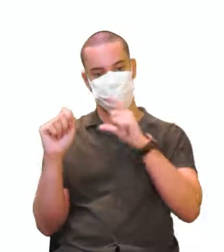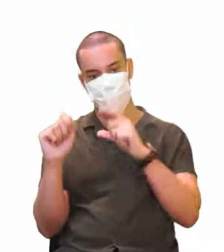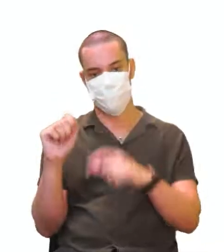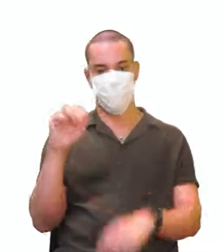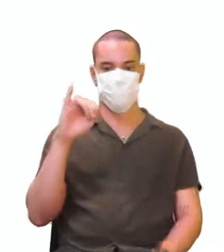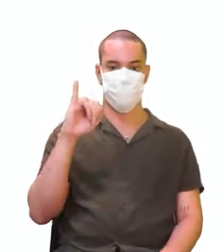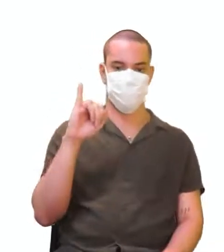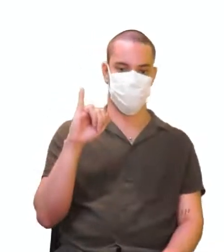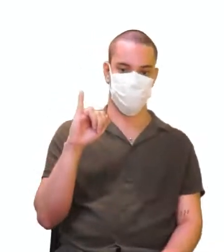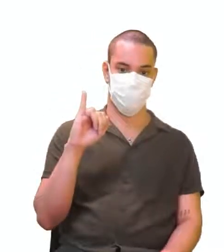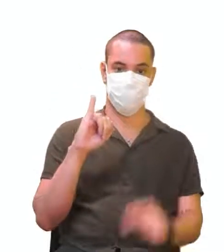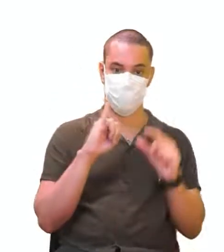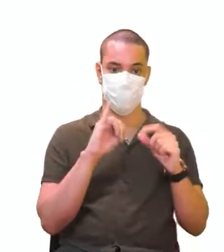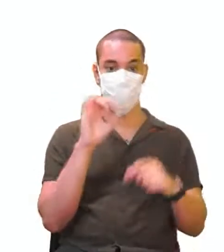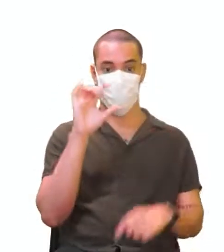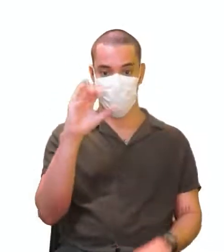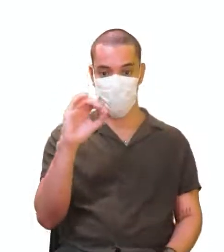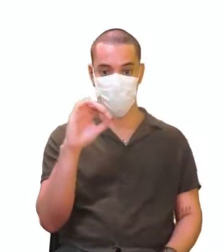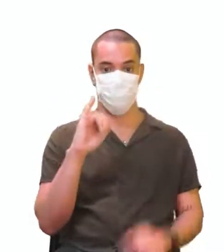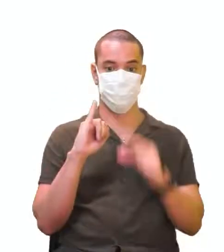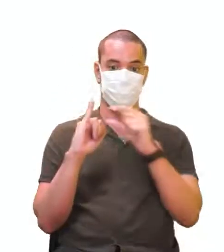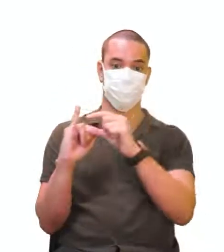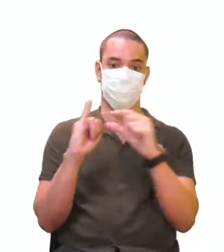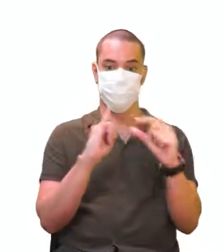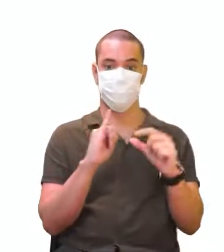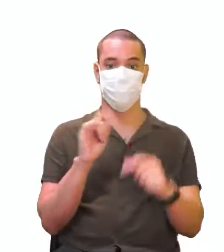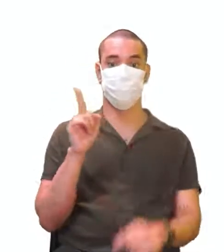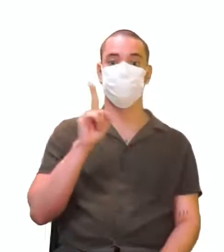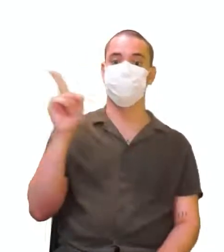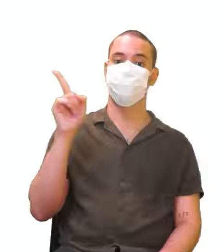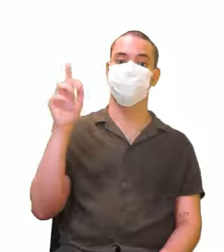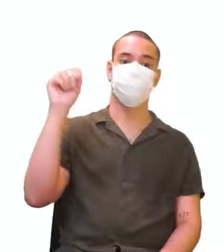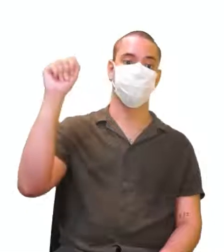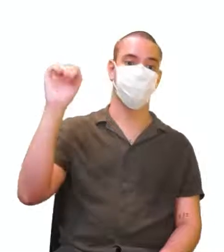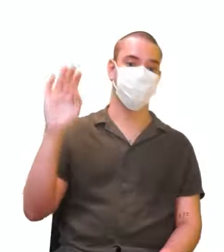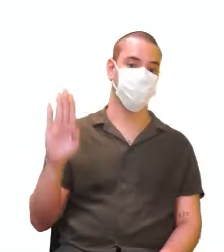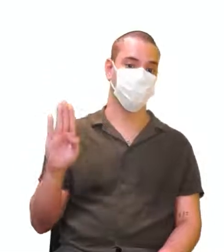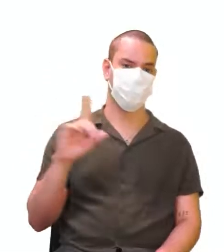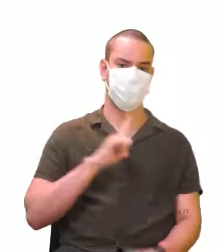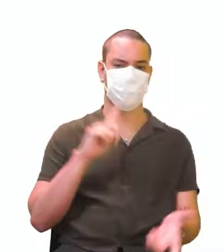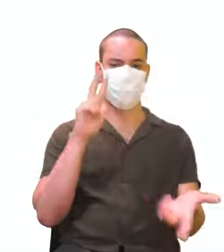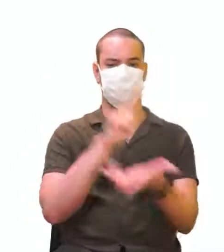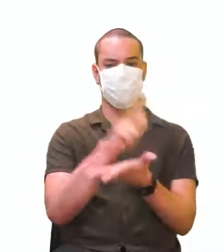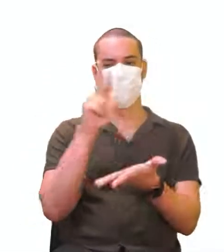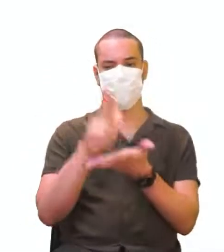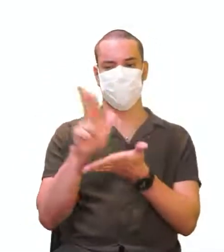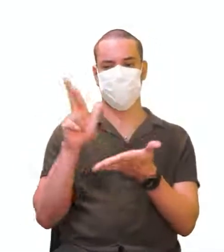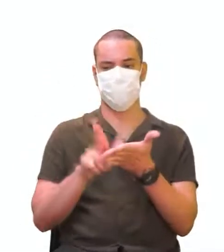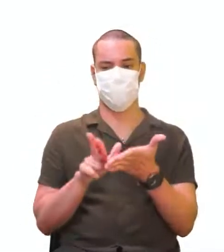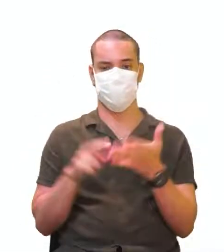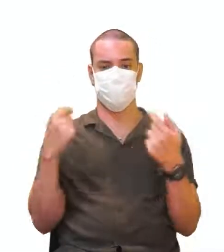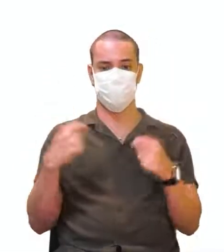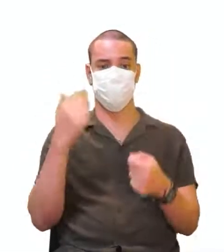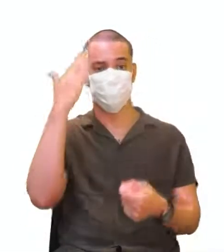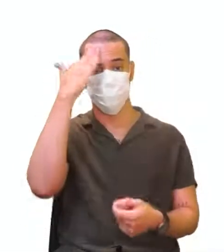o O, izinho, izinho. Agora, olha aqui para o A e para o B. Você vai ter que estabelecer esses cruzamentos todinho para